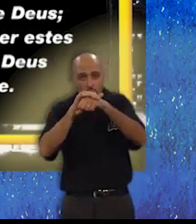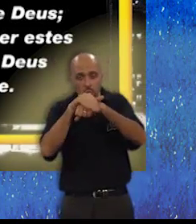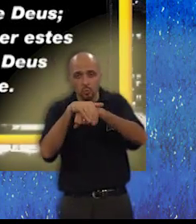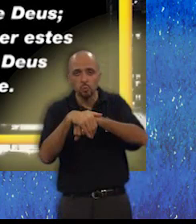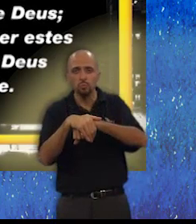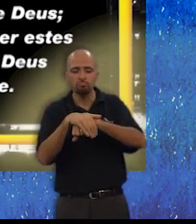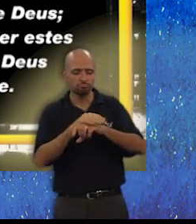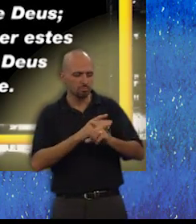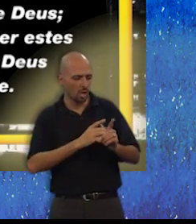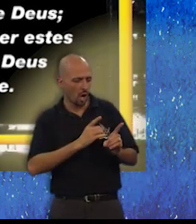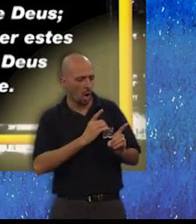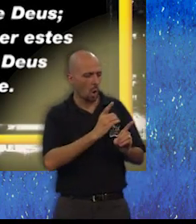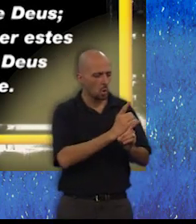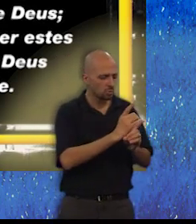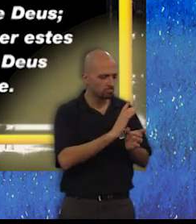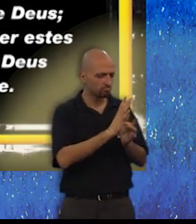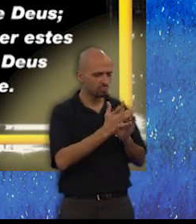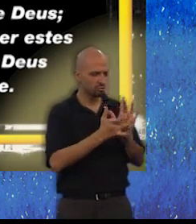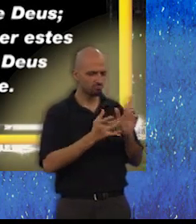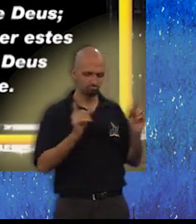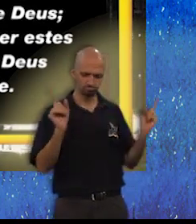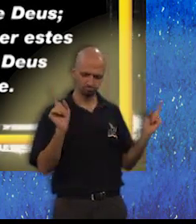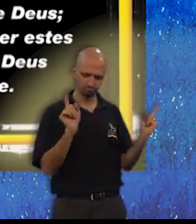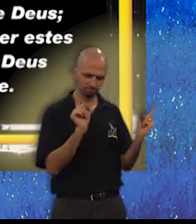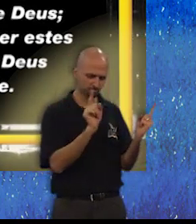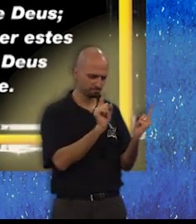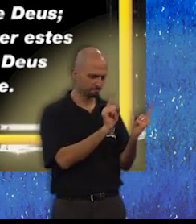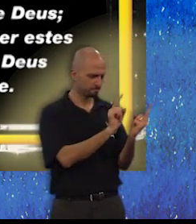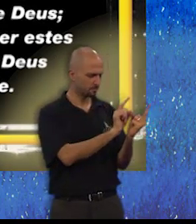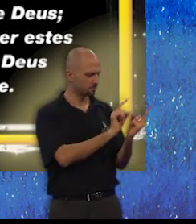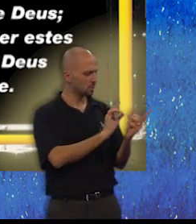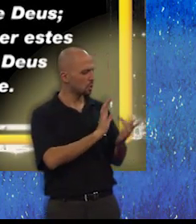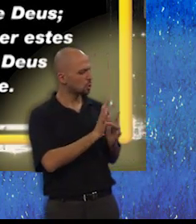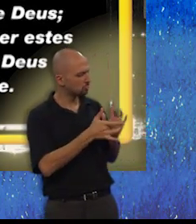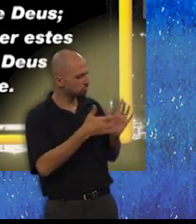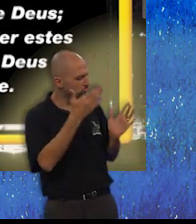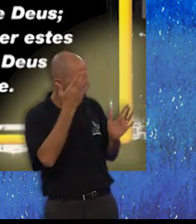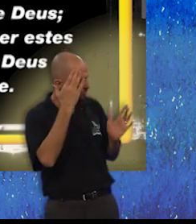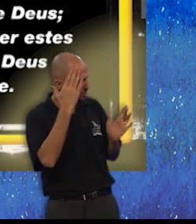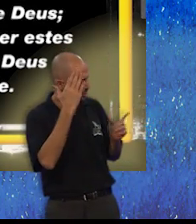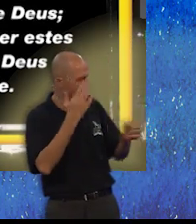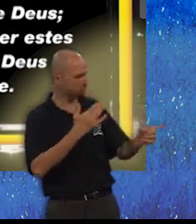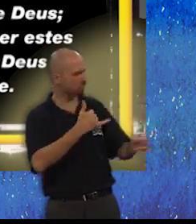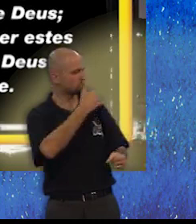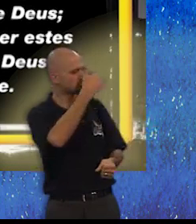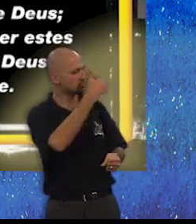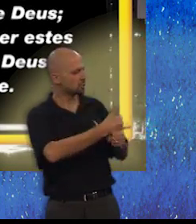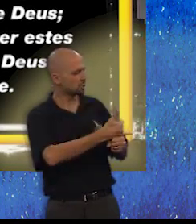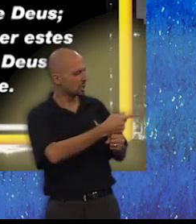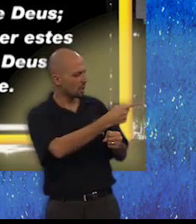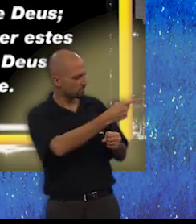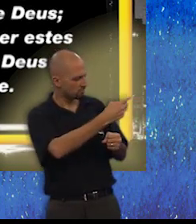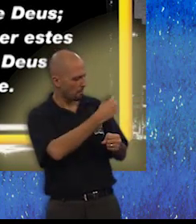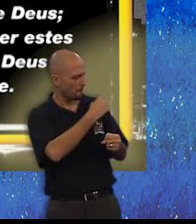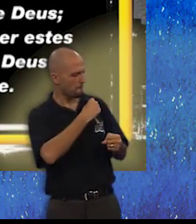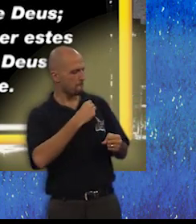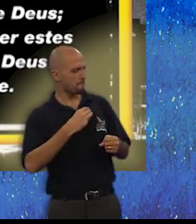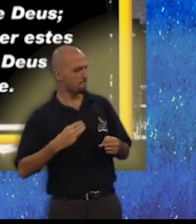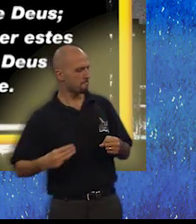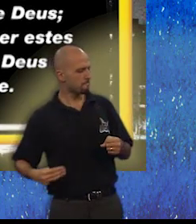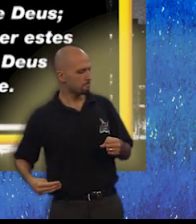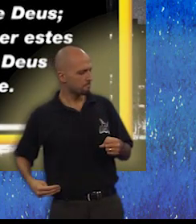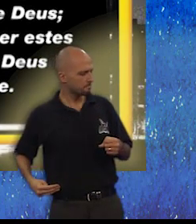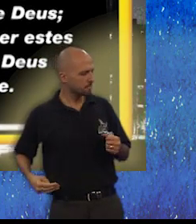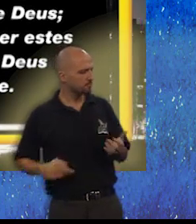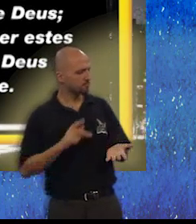Jesus e lhe disse: Rabi, sabemos que és mestre vindo da parte de Deus, porque ninguém pode fazer esses sinais que tu fazes se